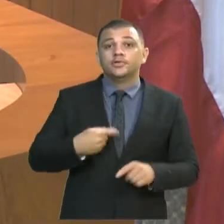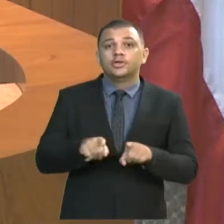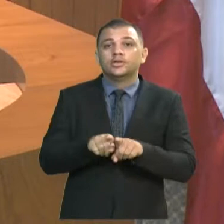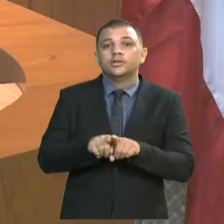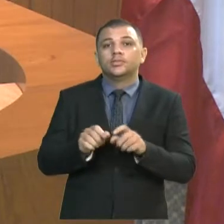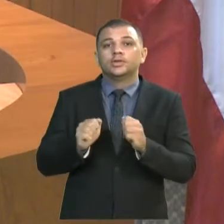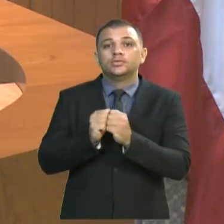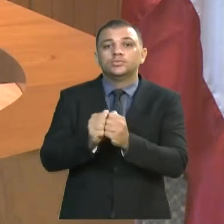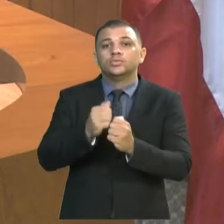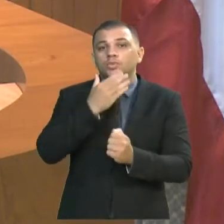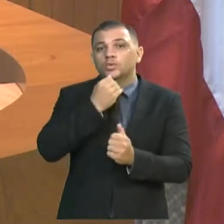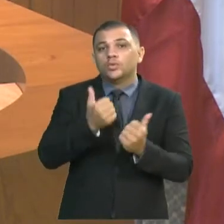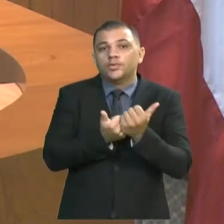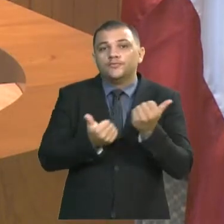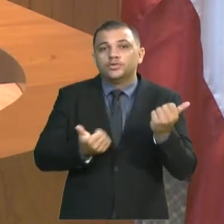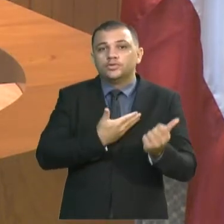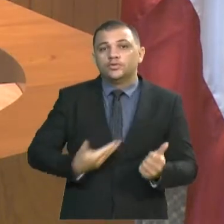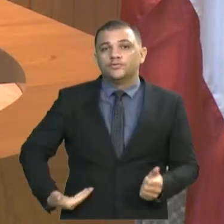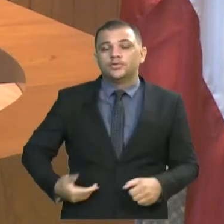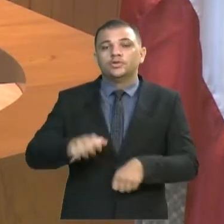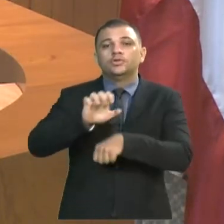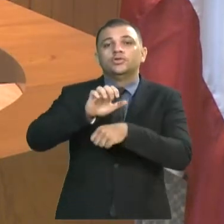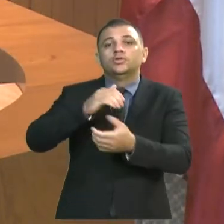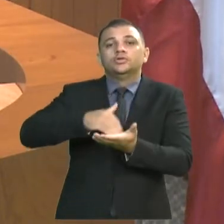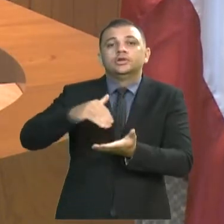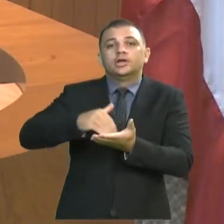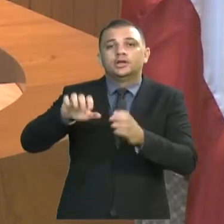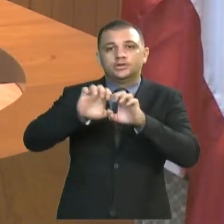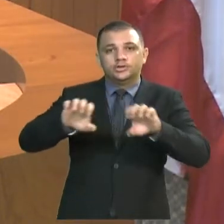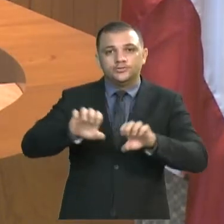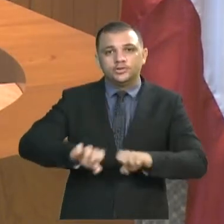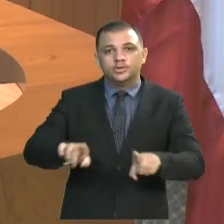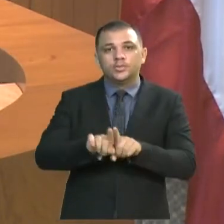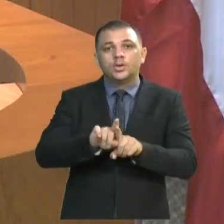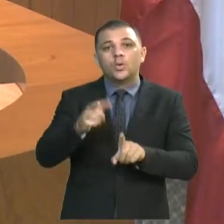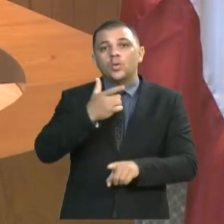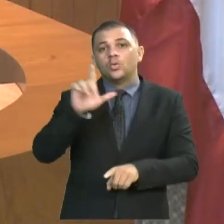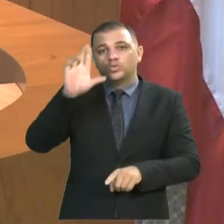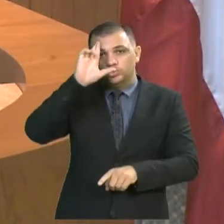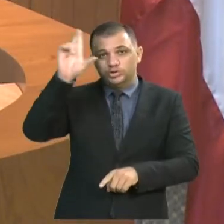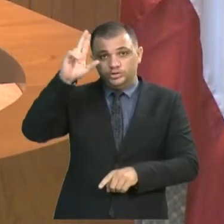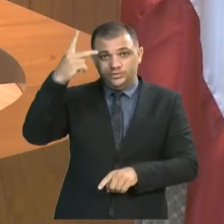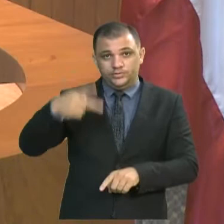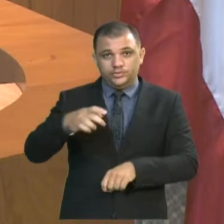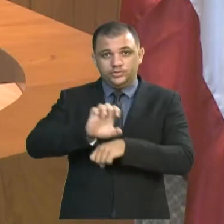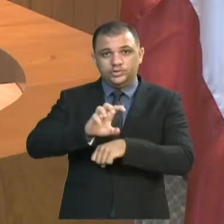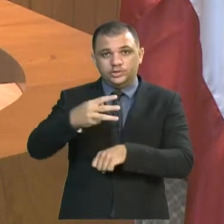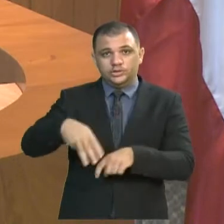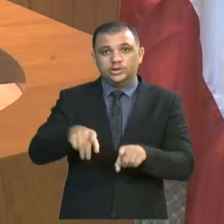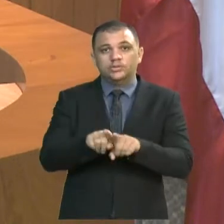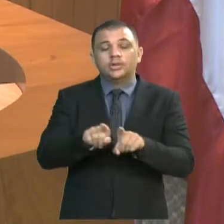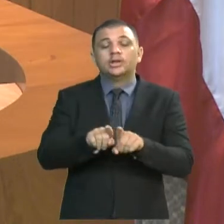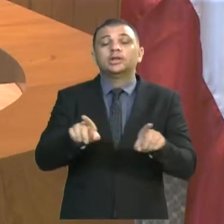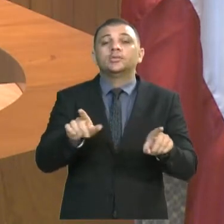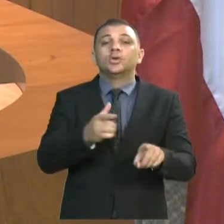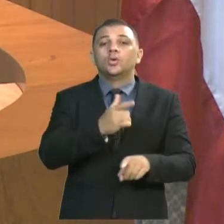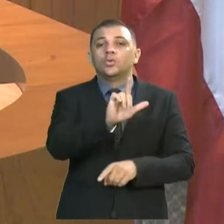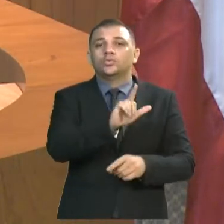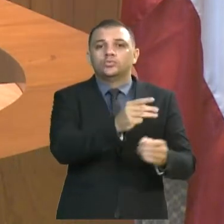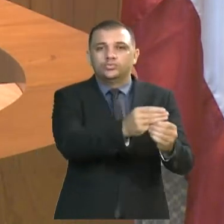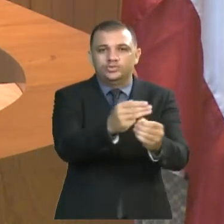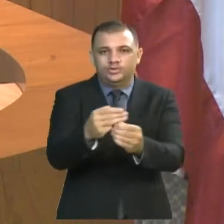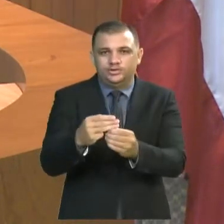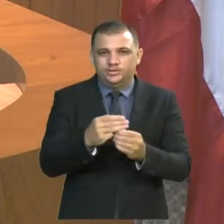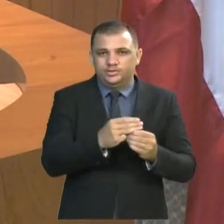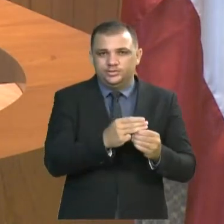vice-governador, o secretário de infraestrutura, outras autoridades estaduais, autoridades municipais de municípios vizinhos,